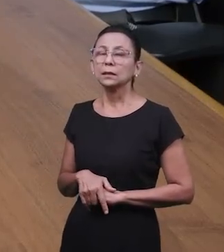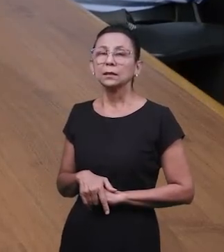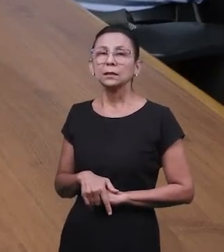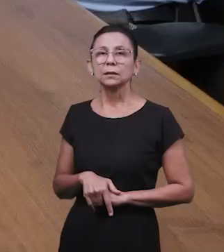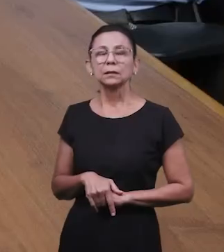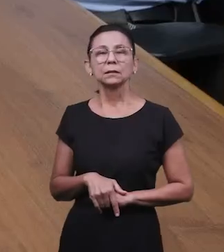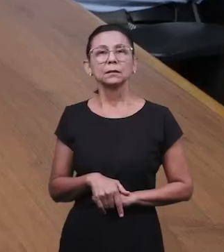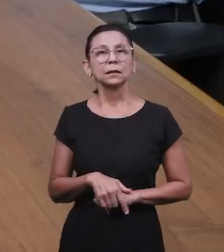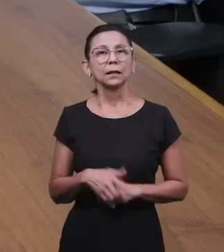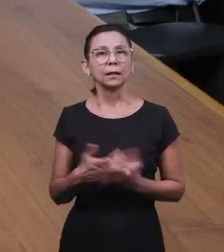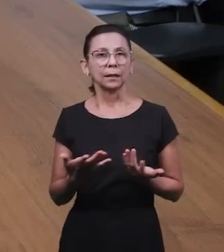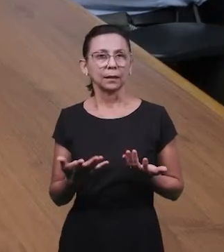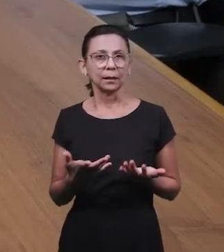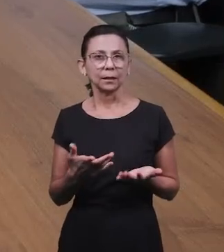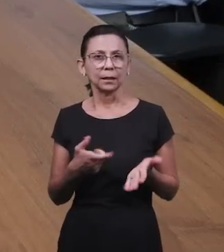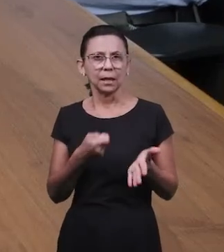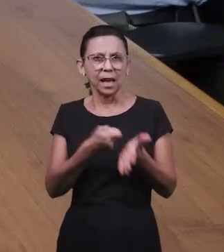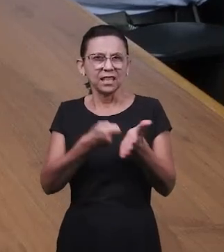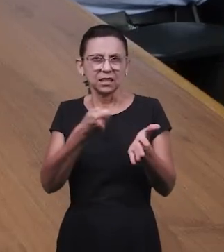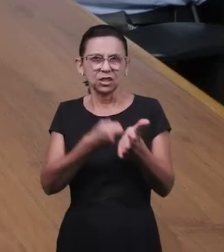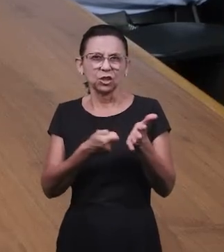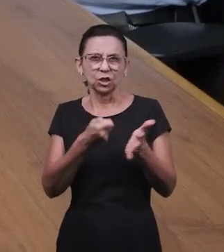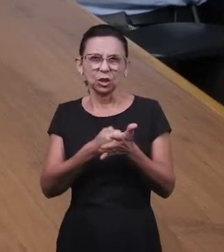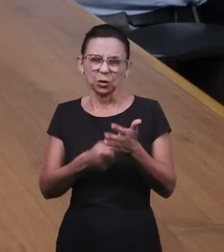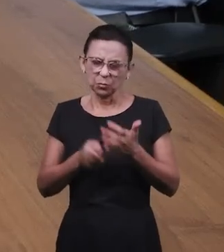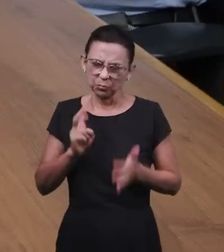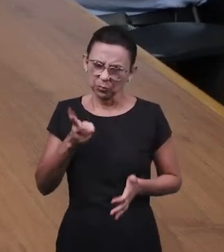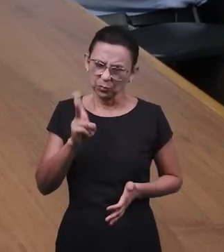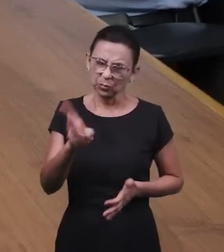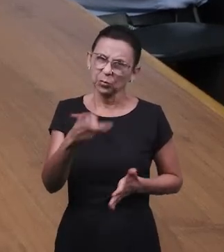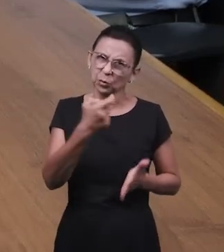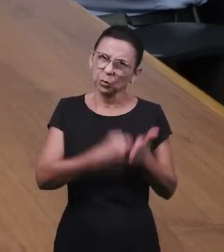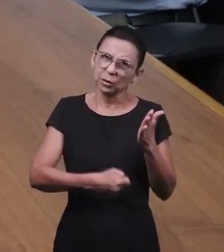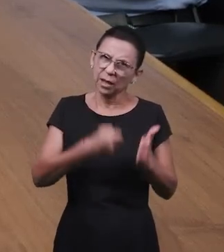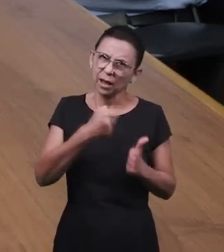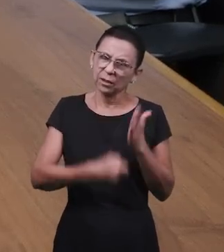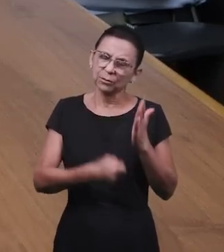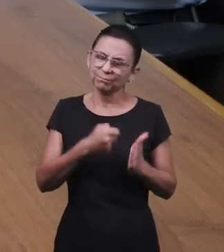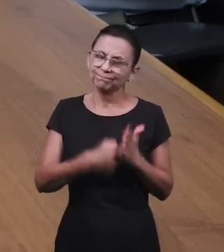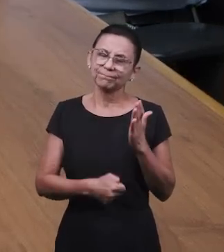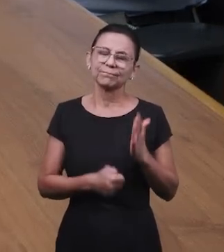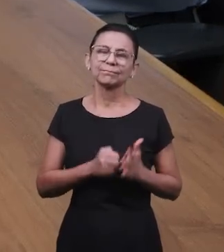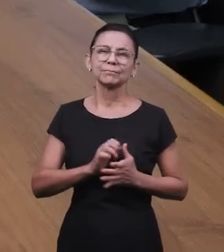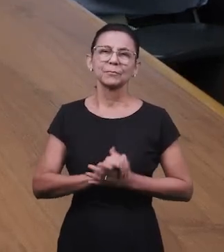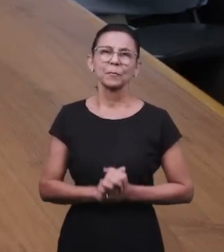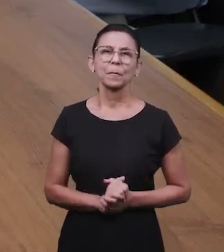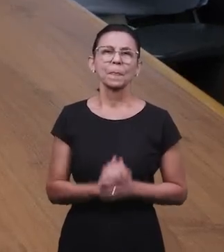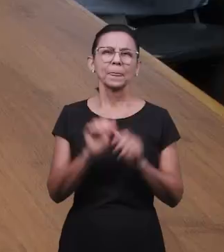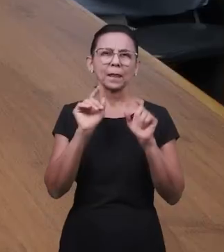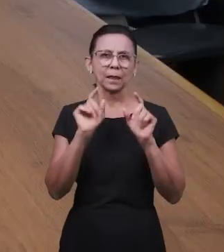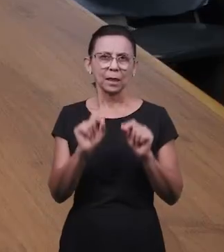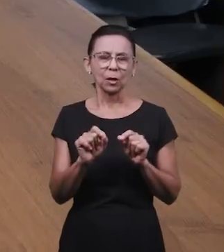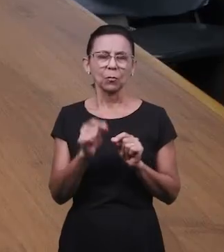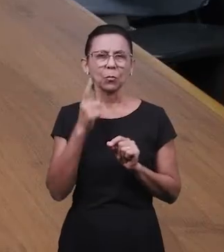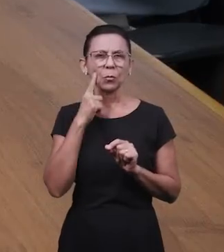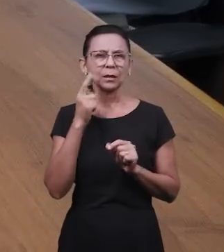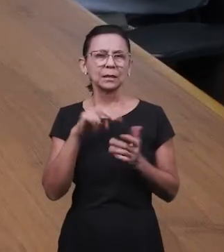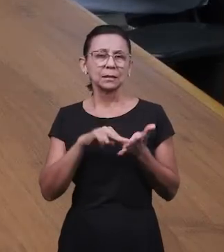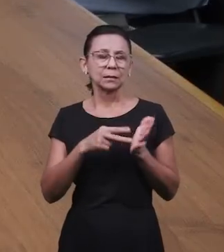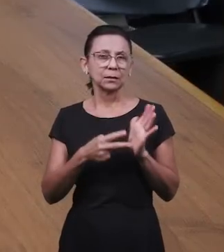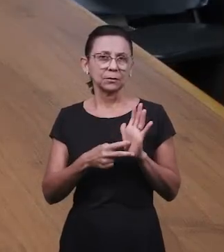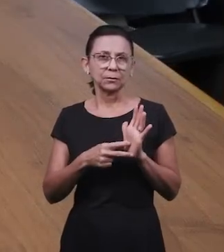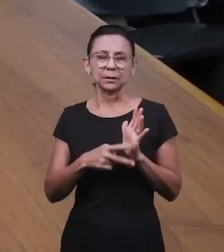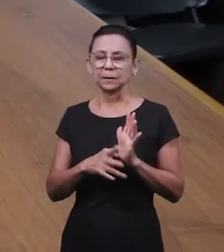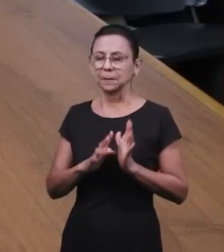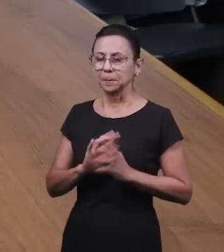perseveraram, é essa expressão. Se nós formos fazer uma comparação da vida, como foi a vida, como foi